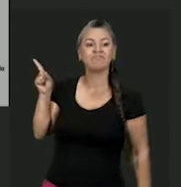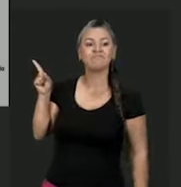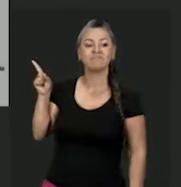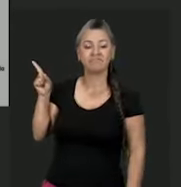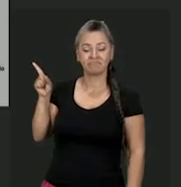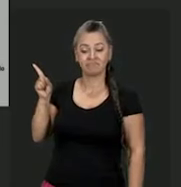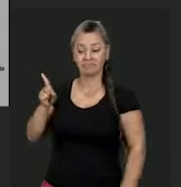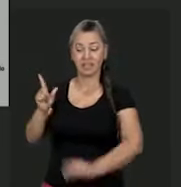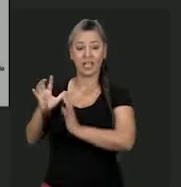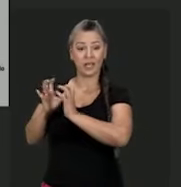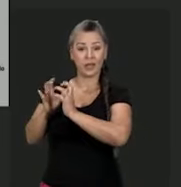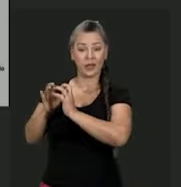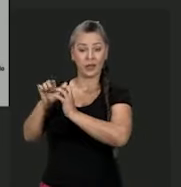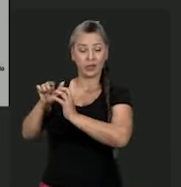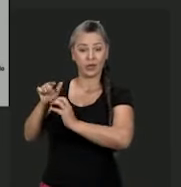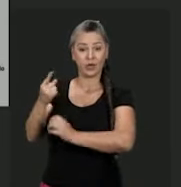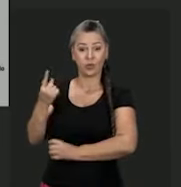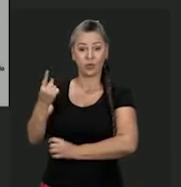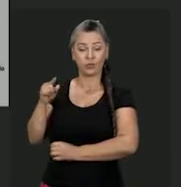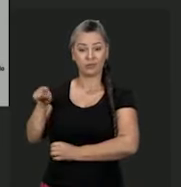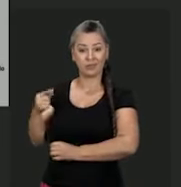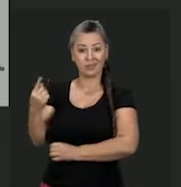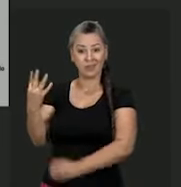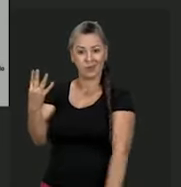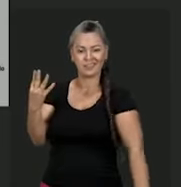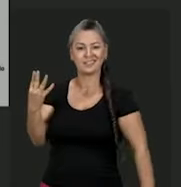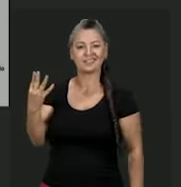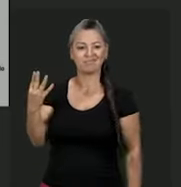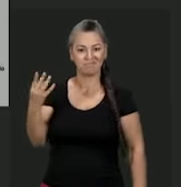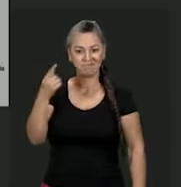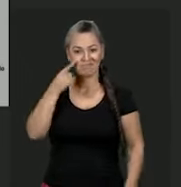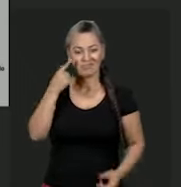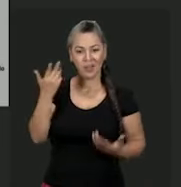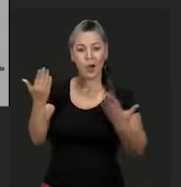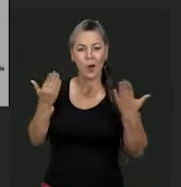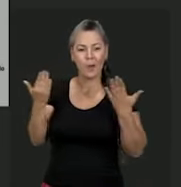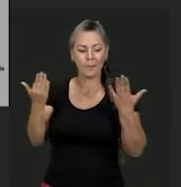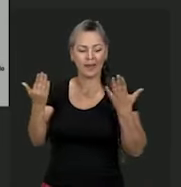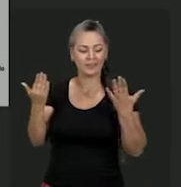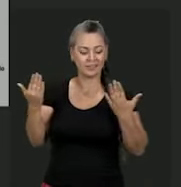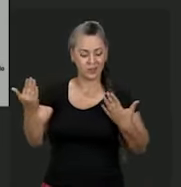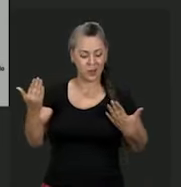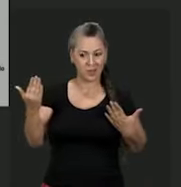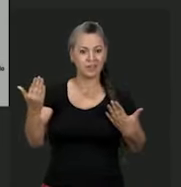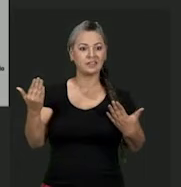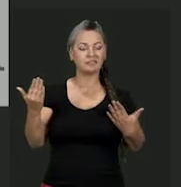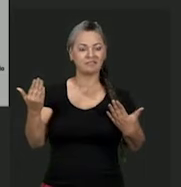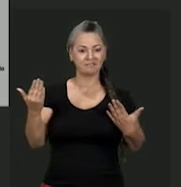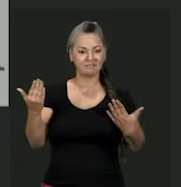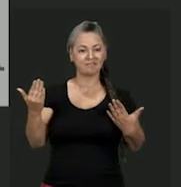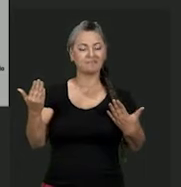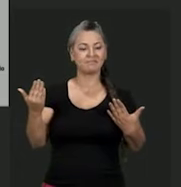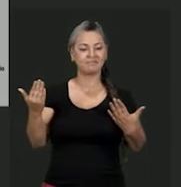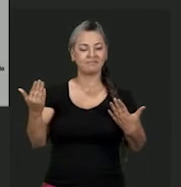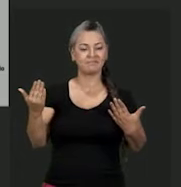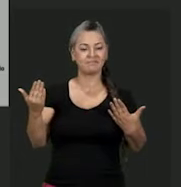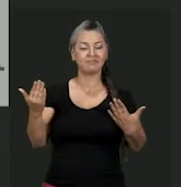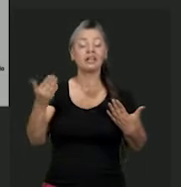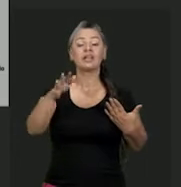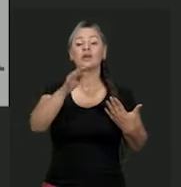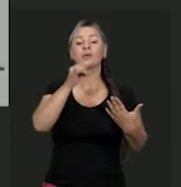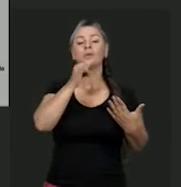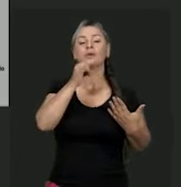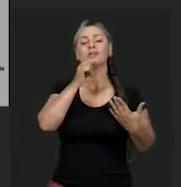quilogramas. Então, o parâmetro realmente essencial para a capacidade cognitiva, quando a gente fala